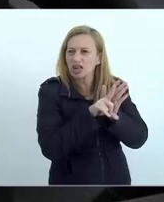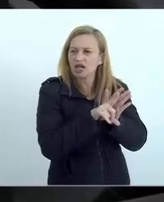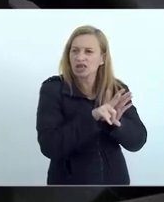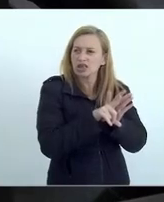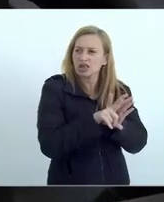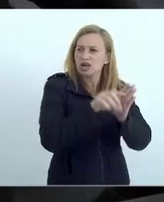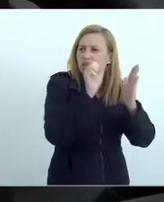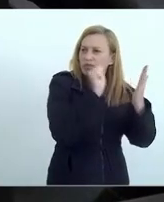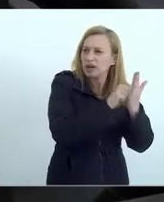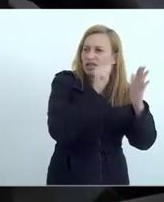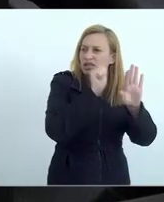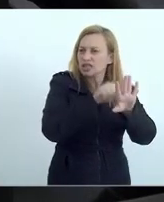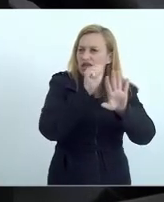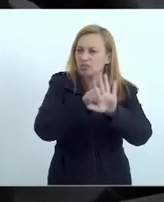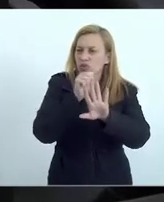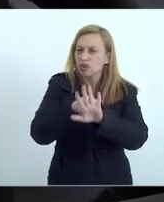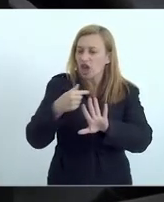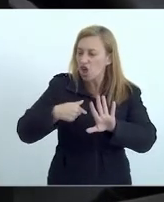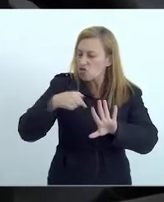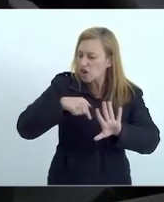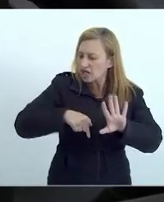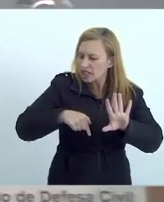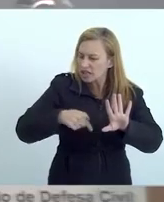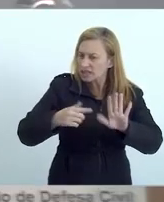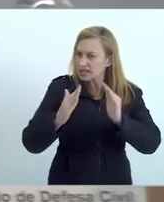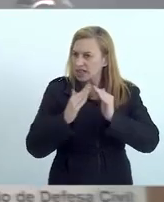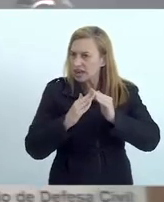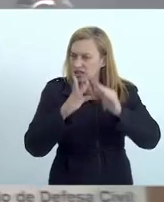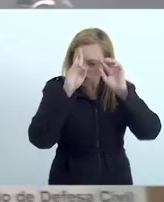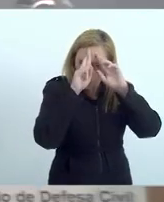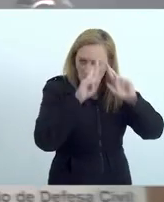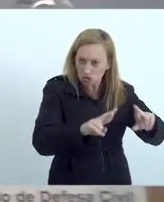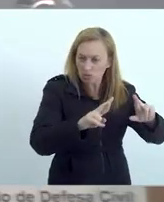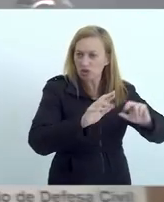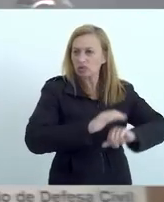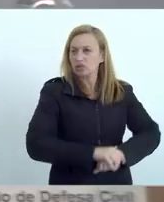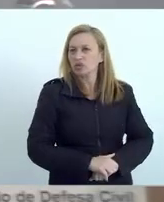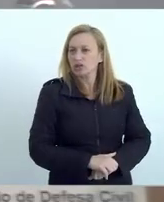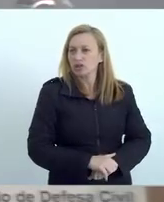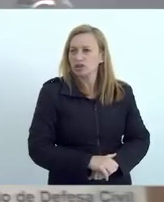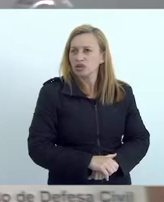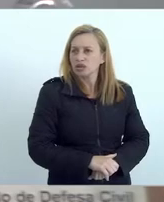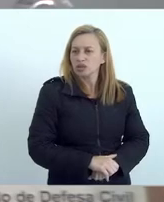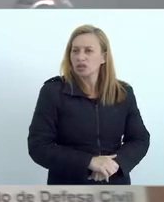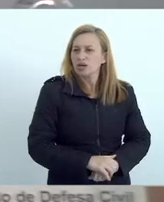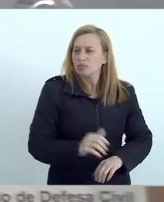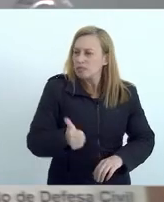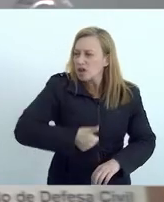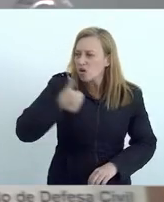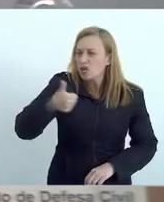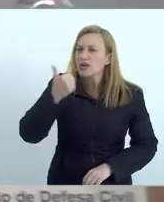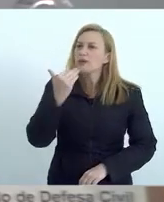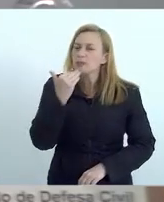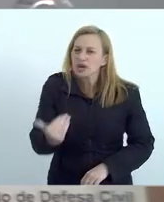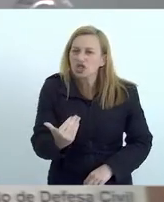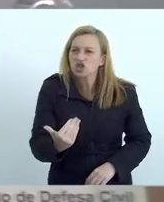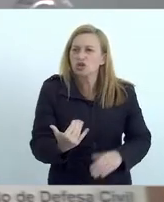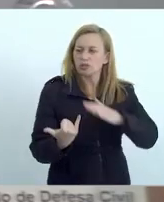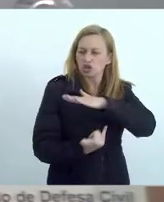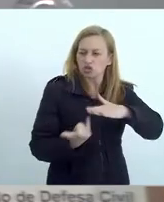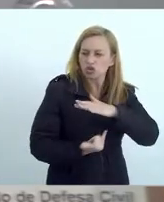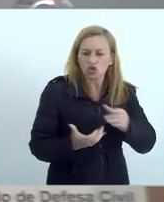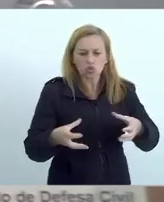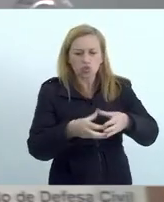batia de porta em porta enquanto eu estava aqui nessa casa que eu respeito muito para reivindicar melhorias para a